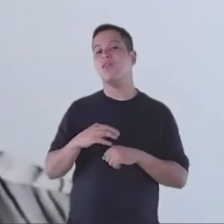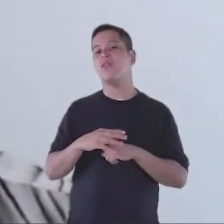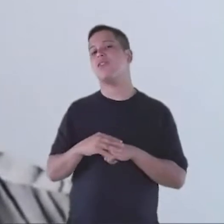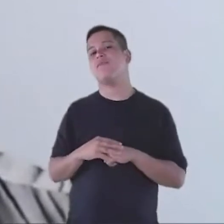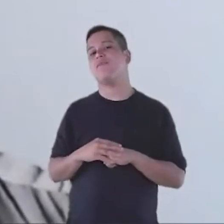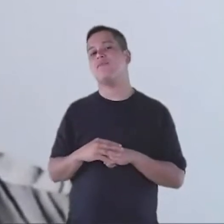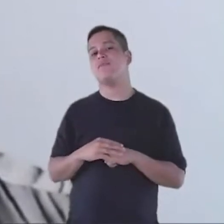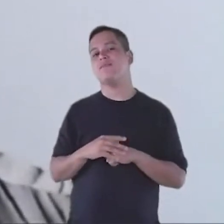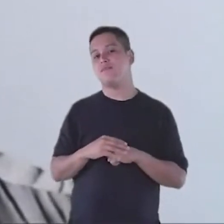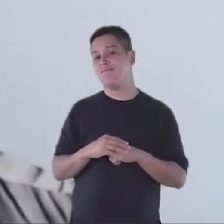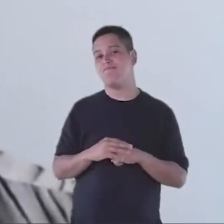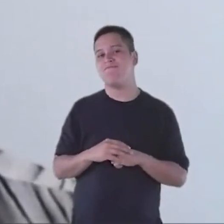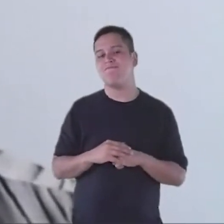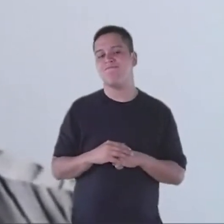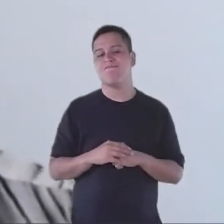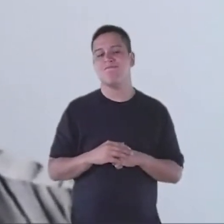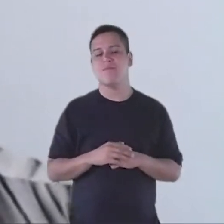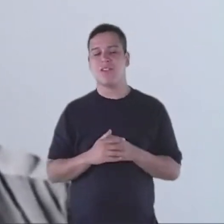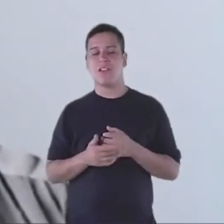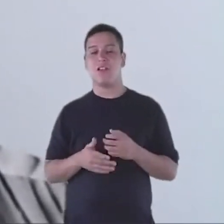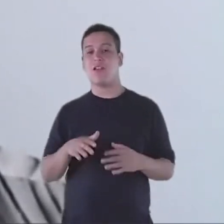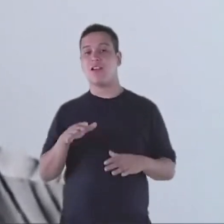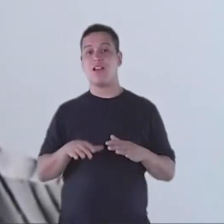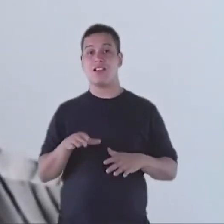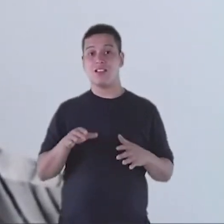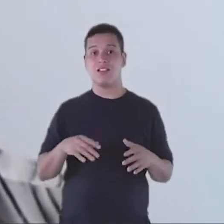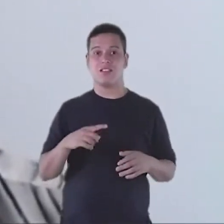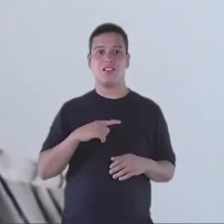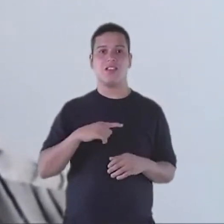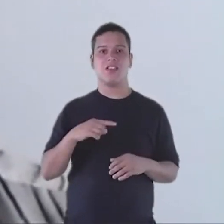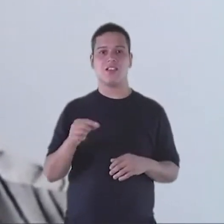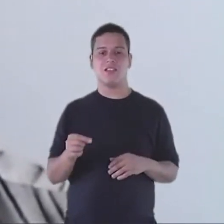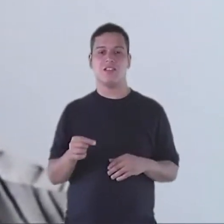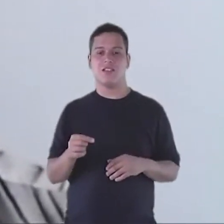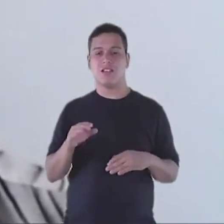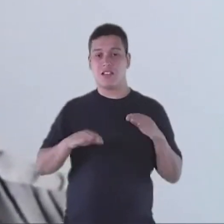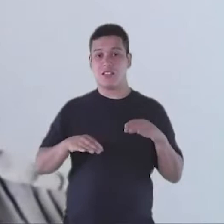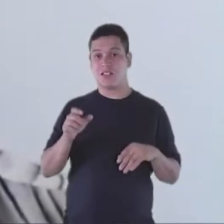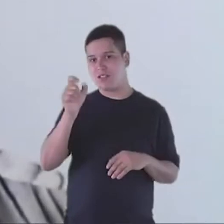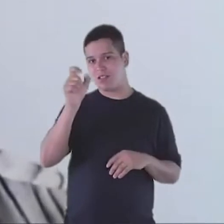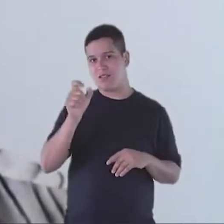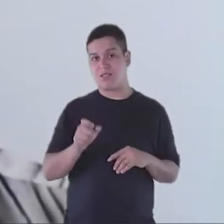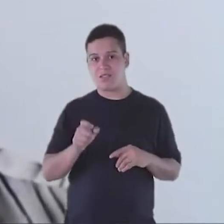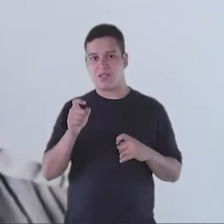Estão procurando a fantasia para aperfeiçoar a realidade.